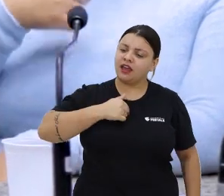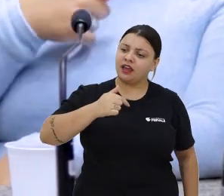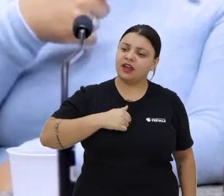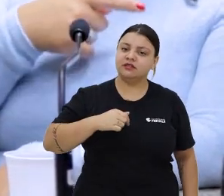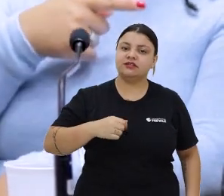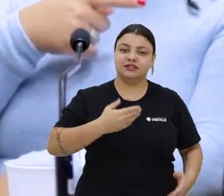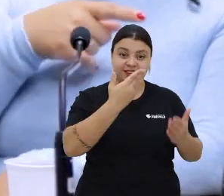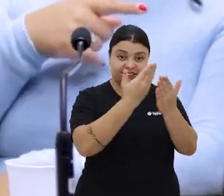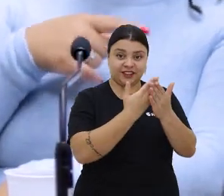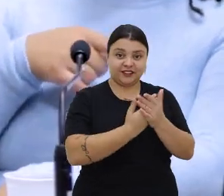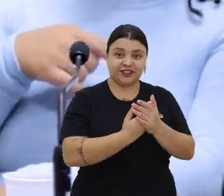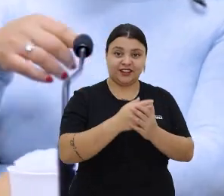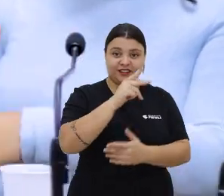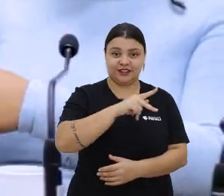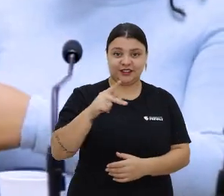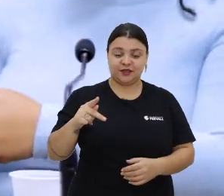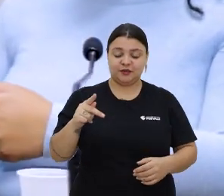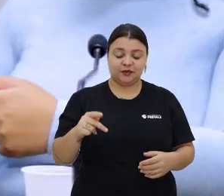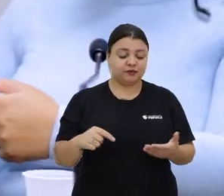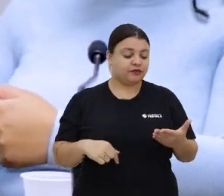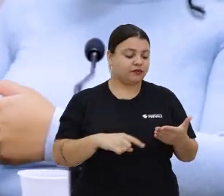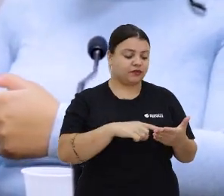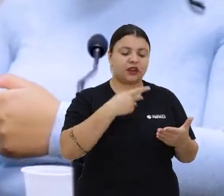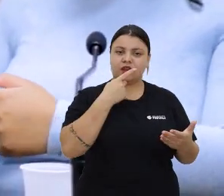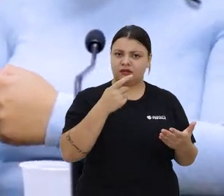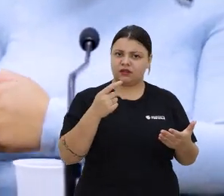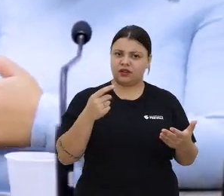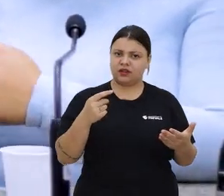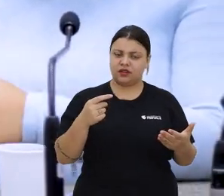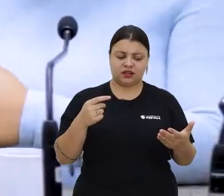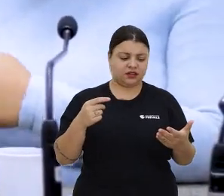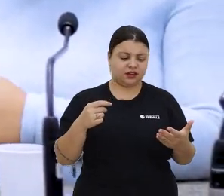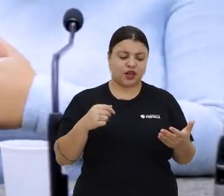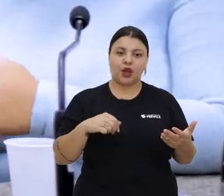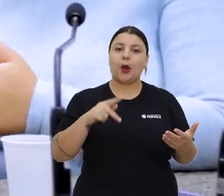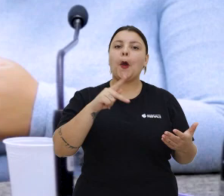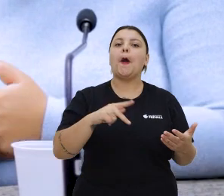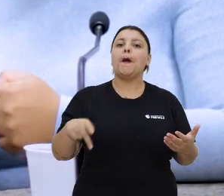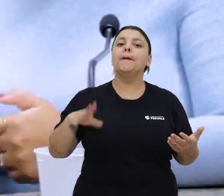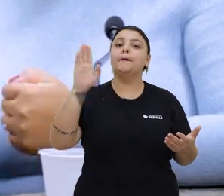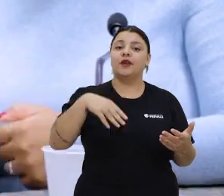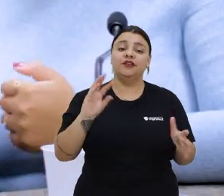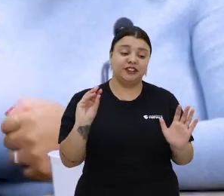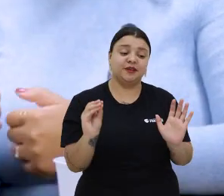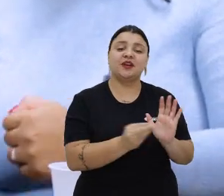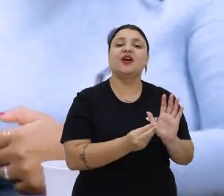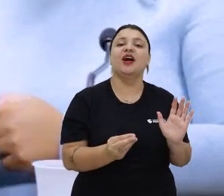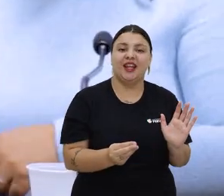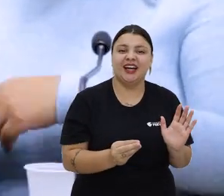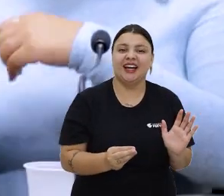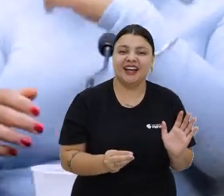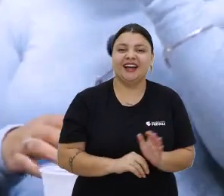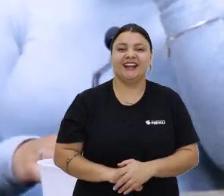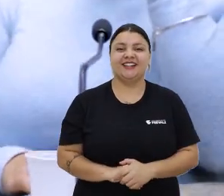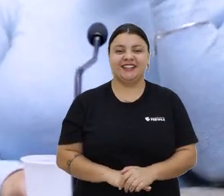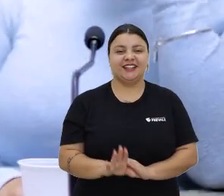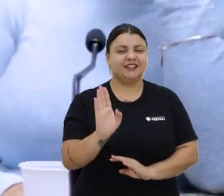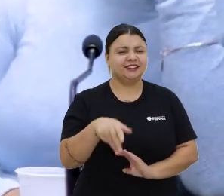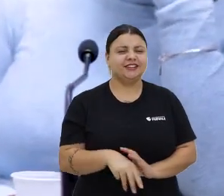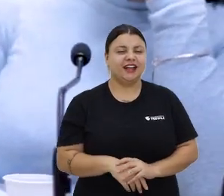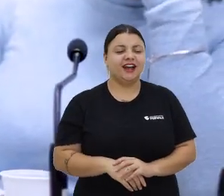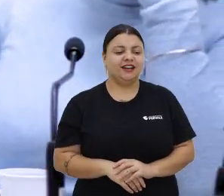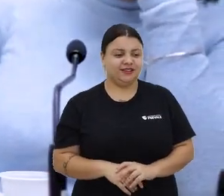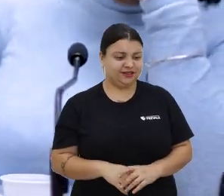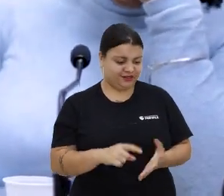tava na aula com o professor, né, e eu falei assim, o Edmilson me colocou não, já eu postei durante a